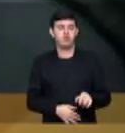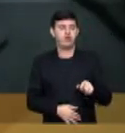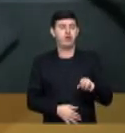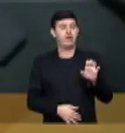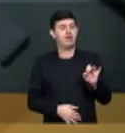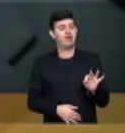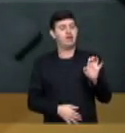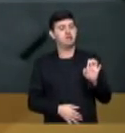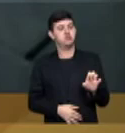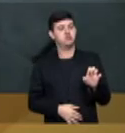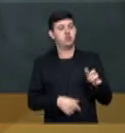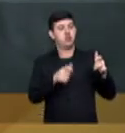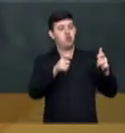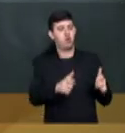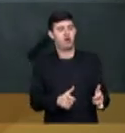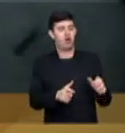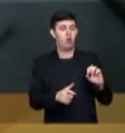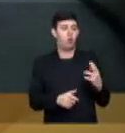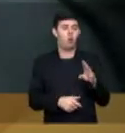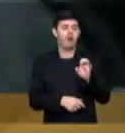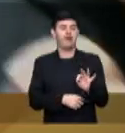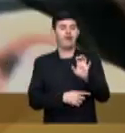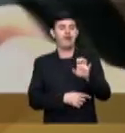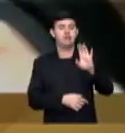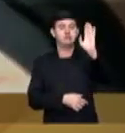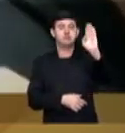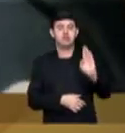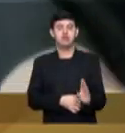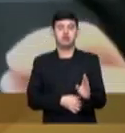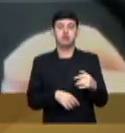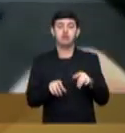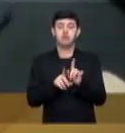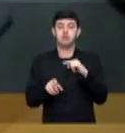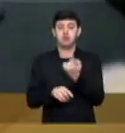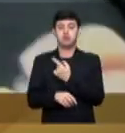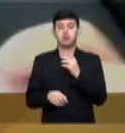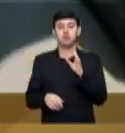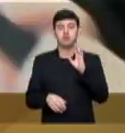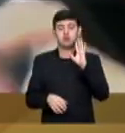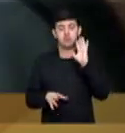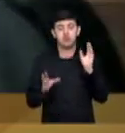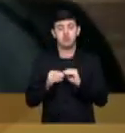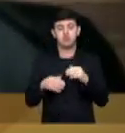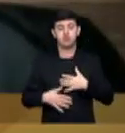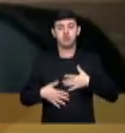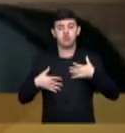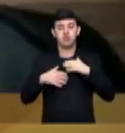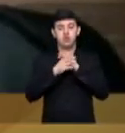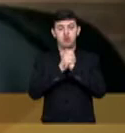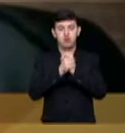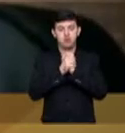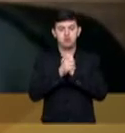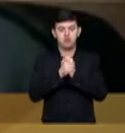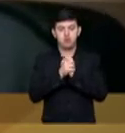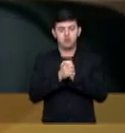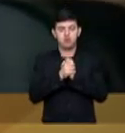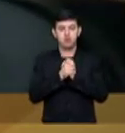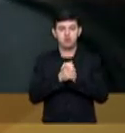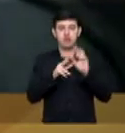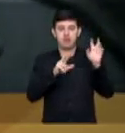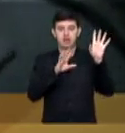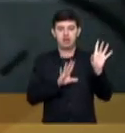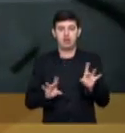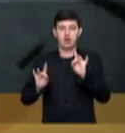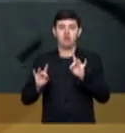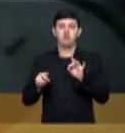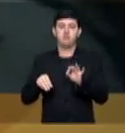o nacional naquilo que o saudoso e sempre citado professor José de